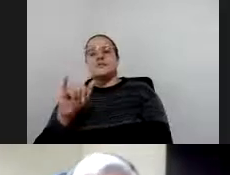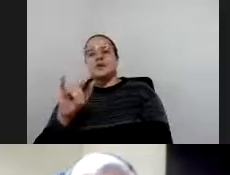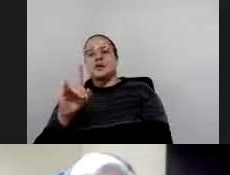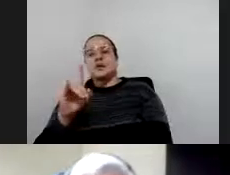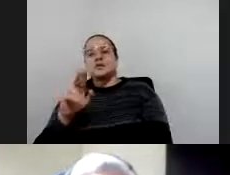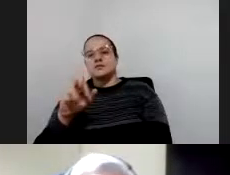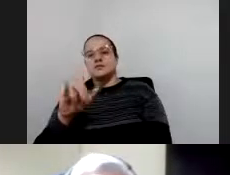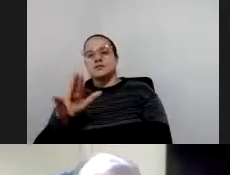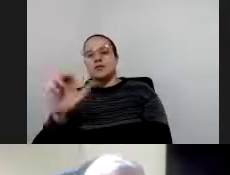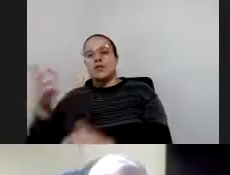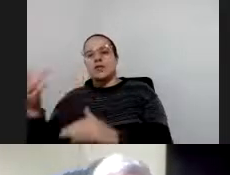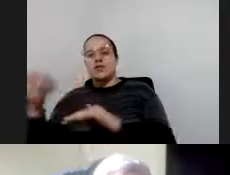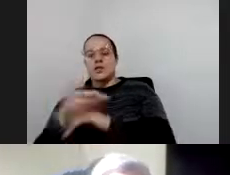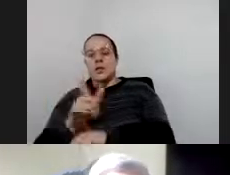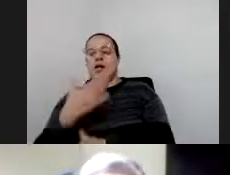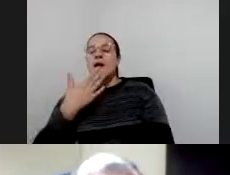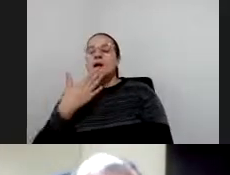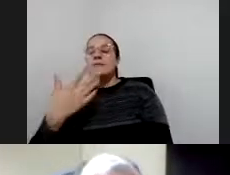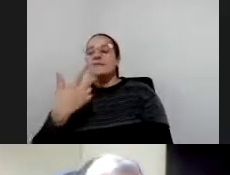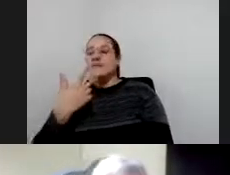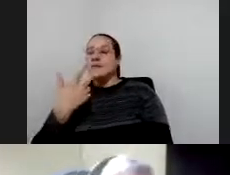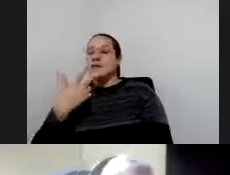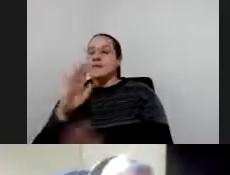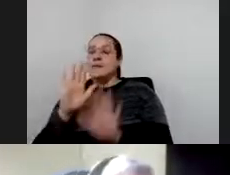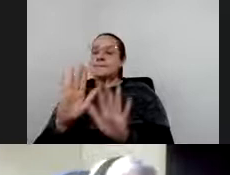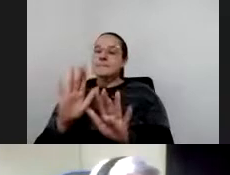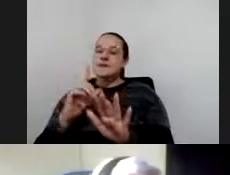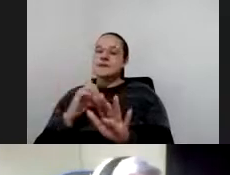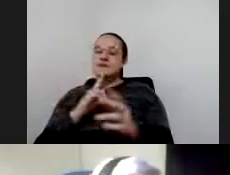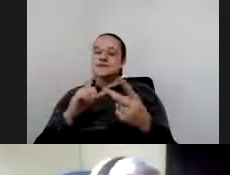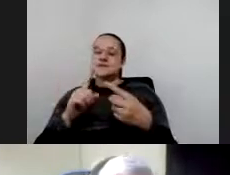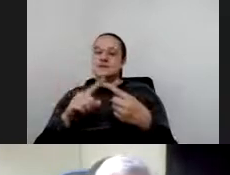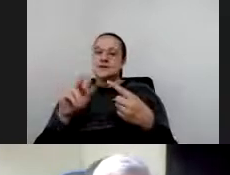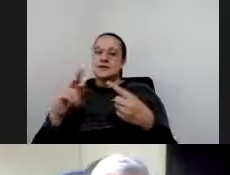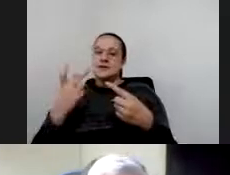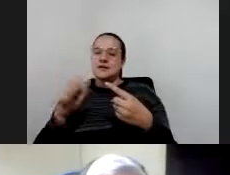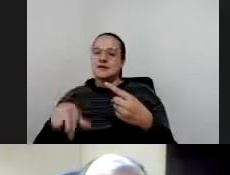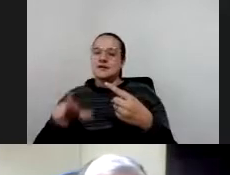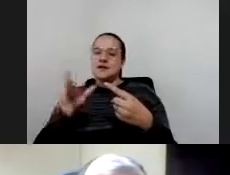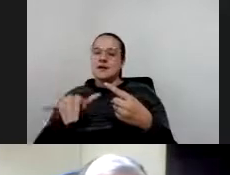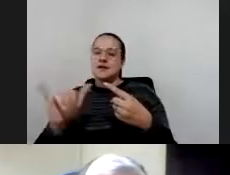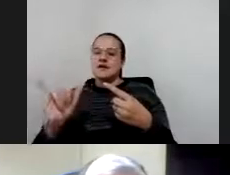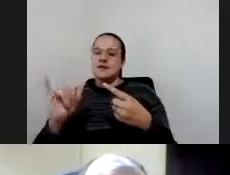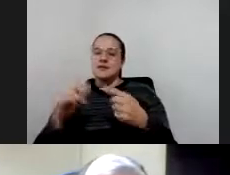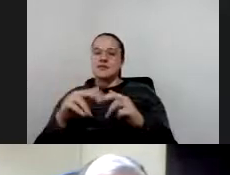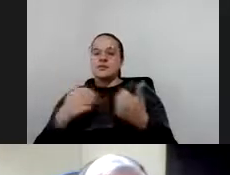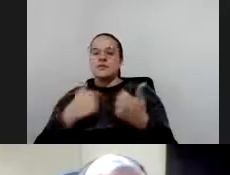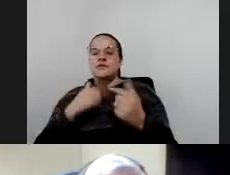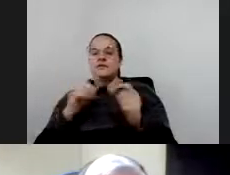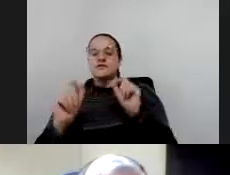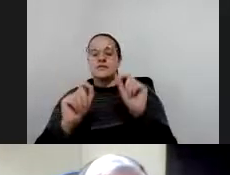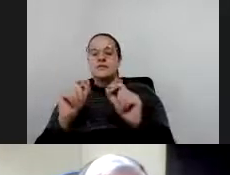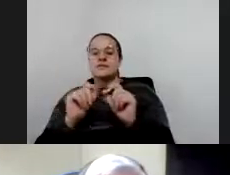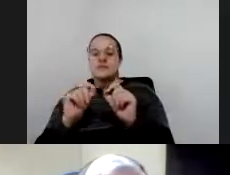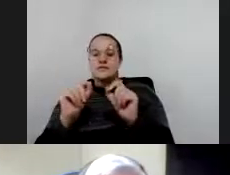a gente, ela também pediu a palavra, mas a gente tem inscrito ainda o Henry, então eu vou fazer o seguinte, eu vou passar a